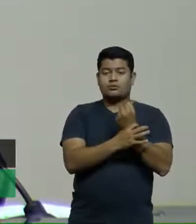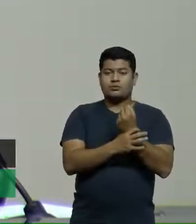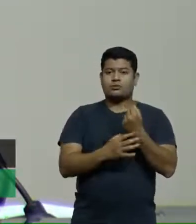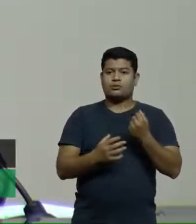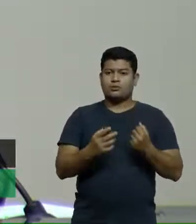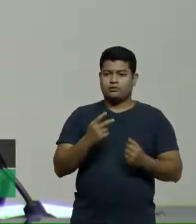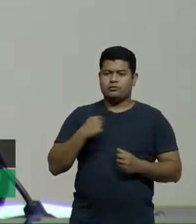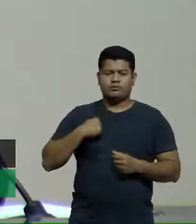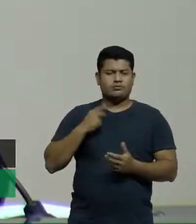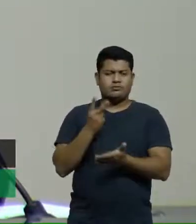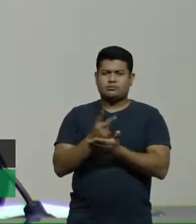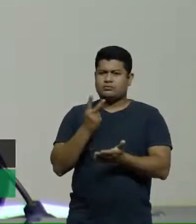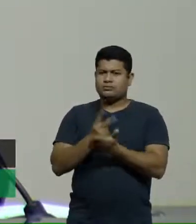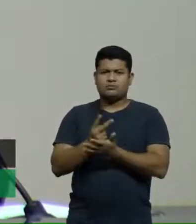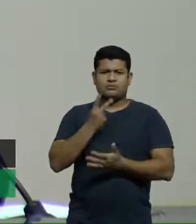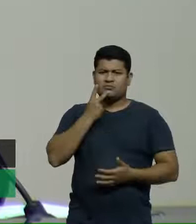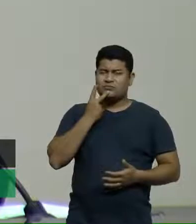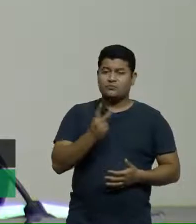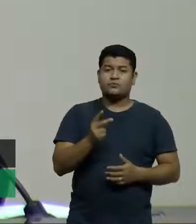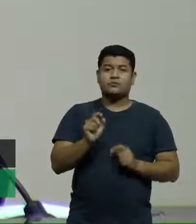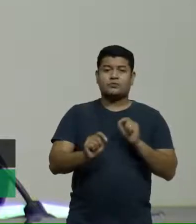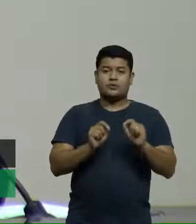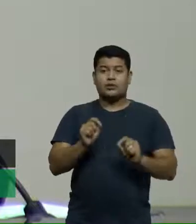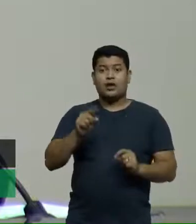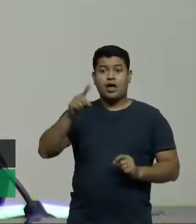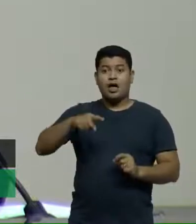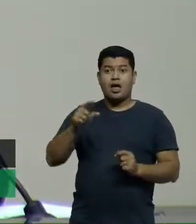caos social. Quando nós